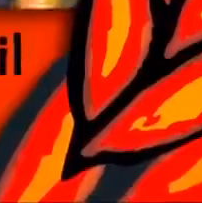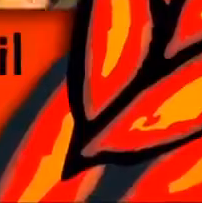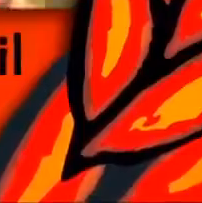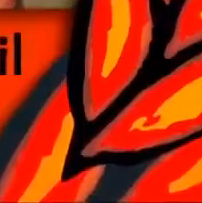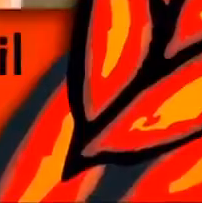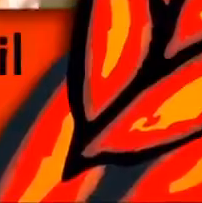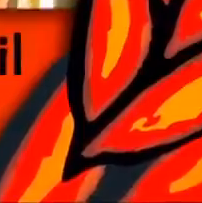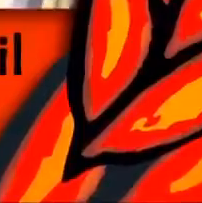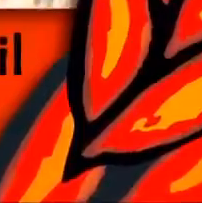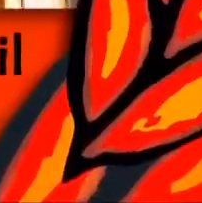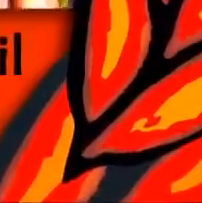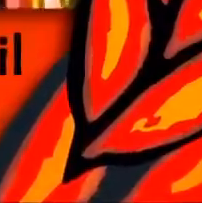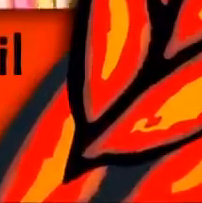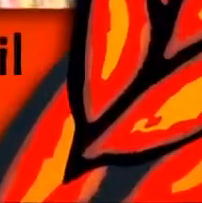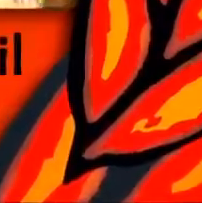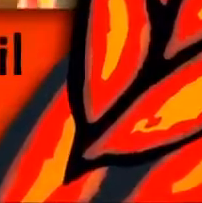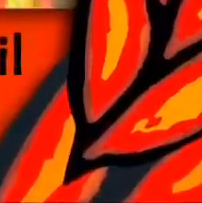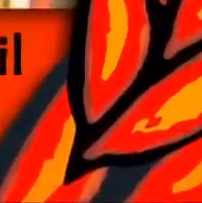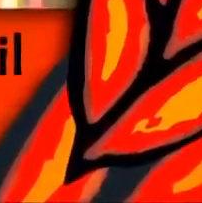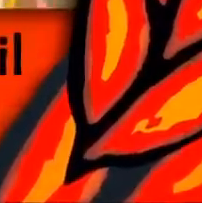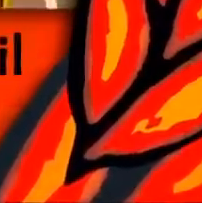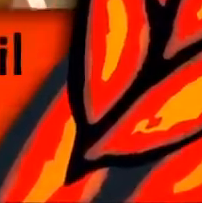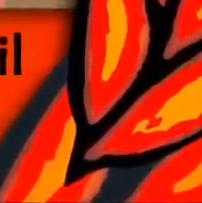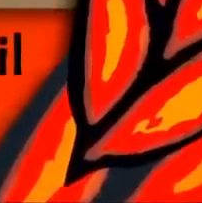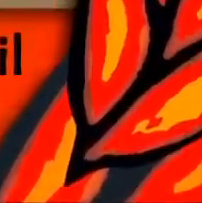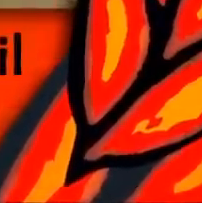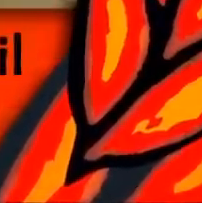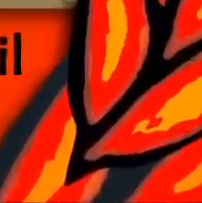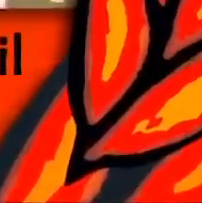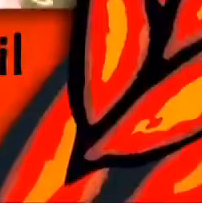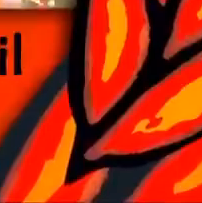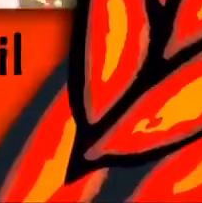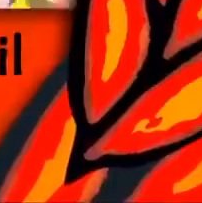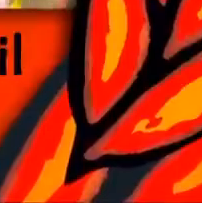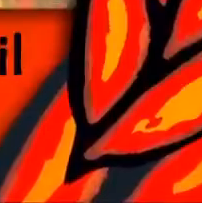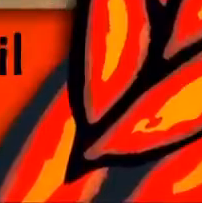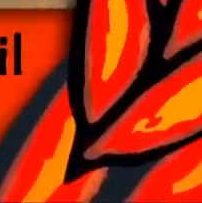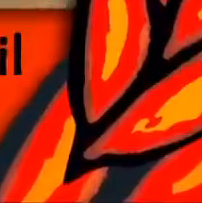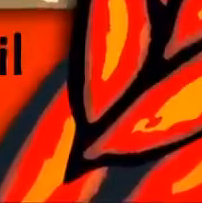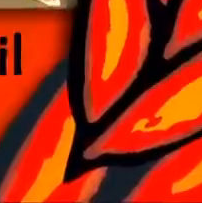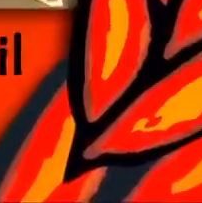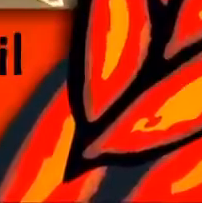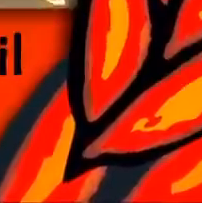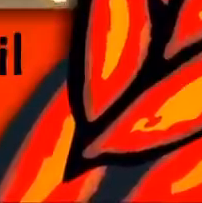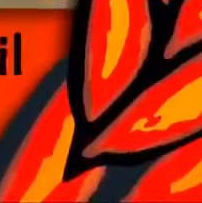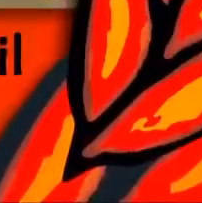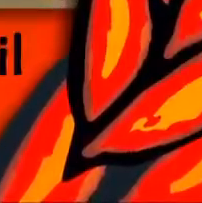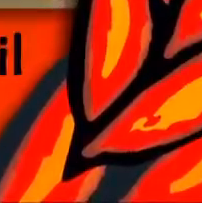Thank you.